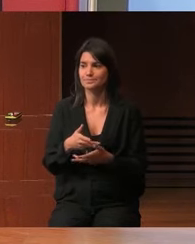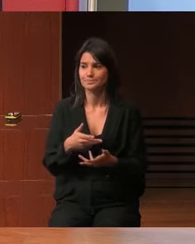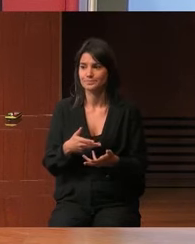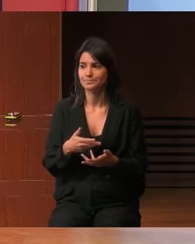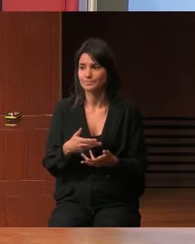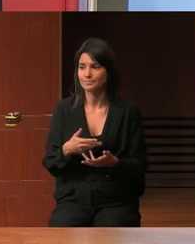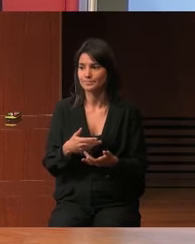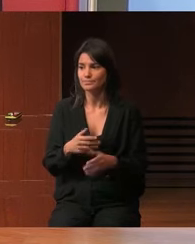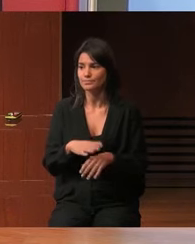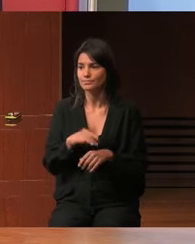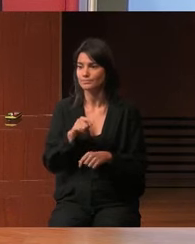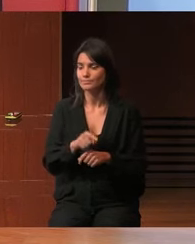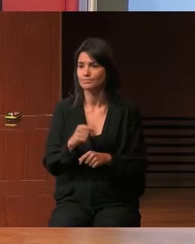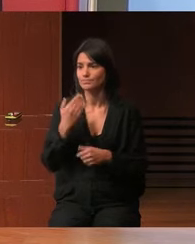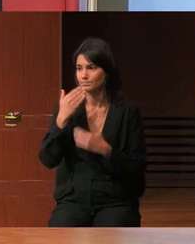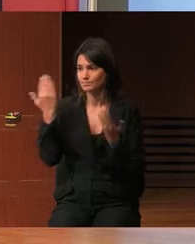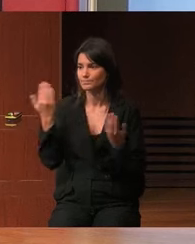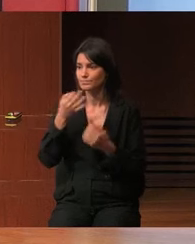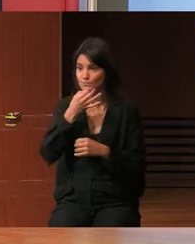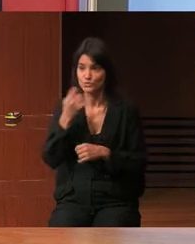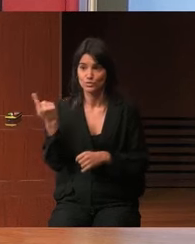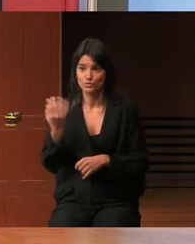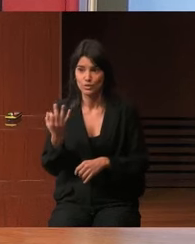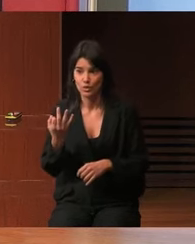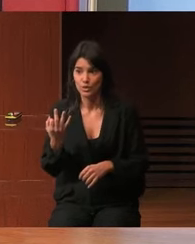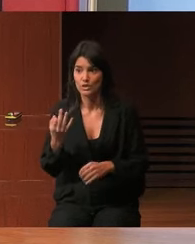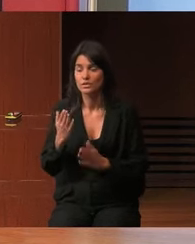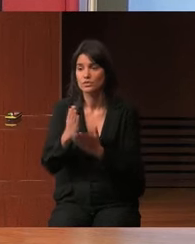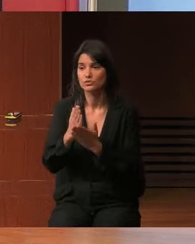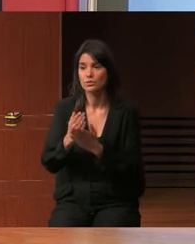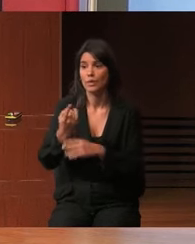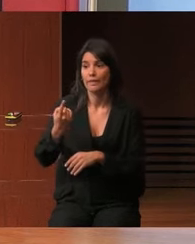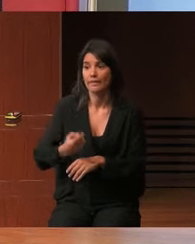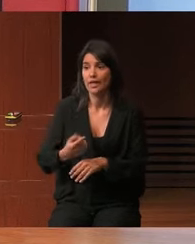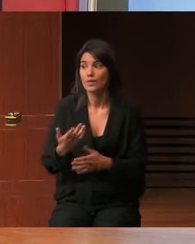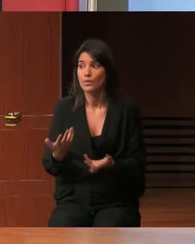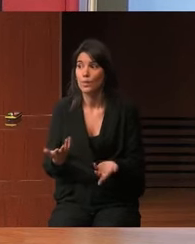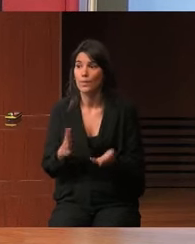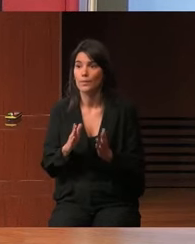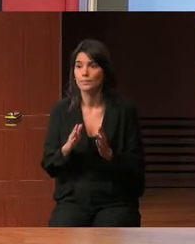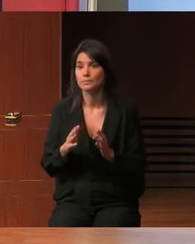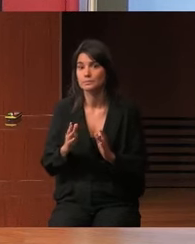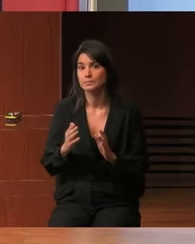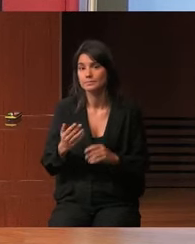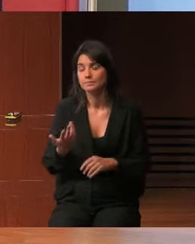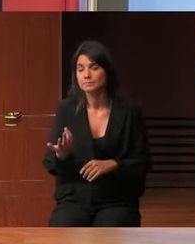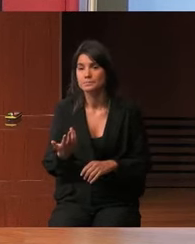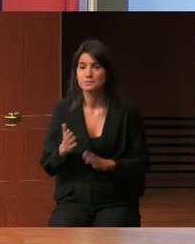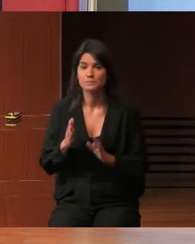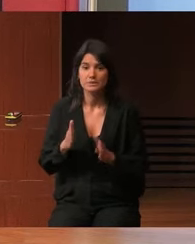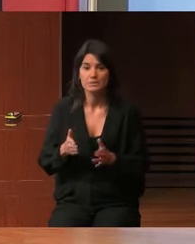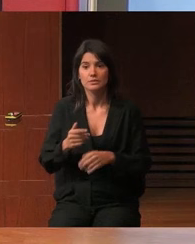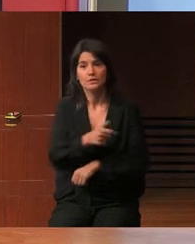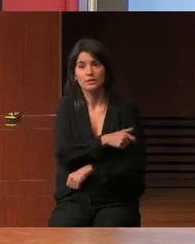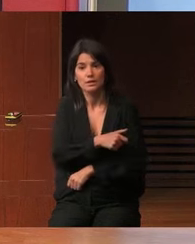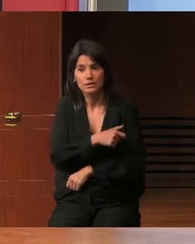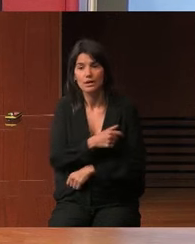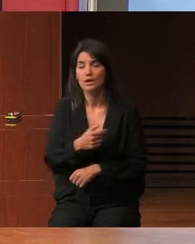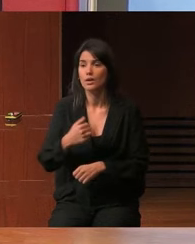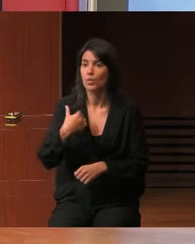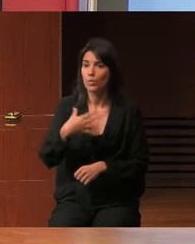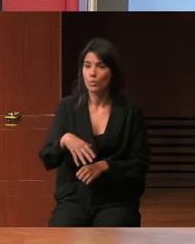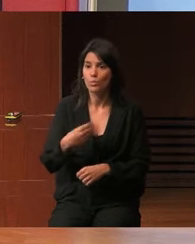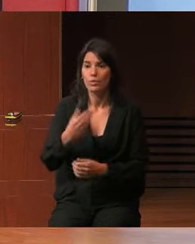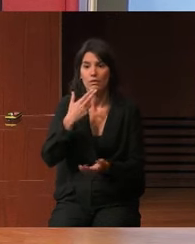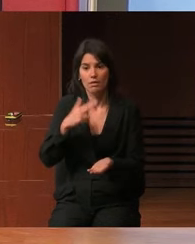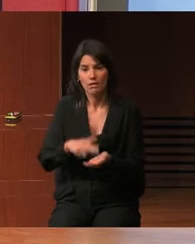keynote speaker, hoje de manhã nos lembrou que a escola deve ser, ou deve tentar ser, representante de um real world learning,